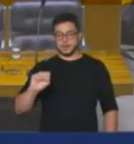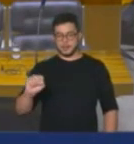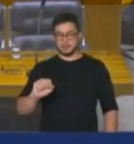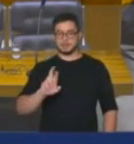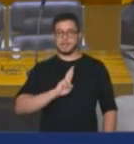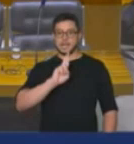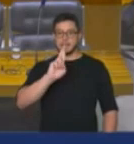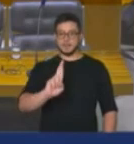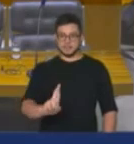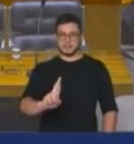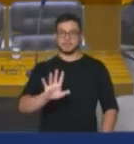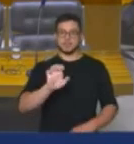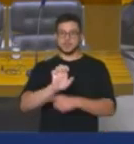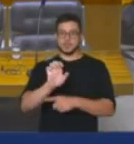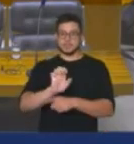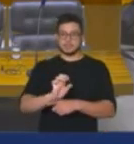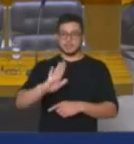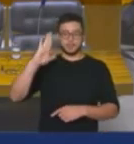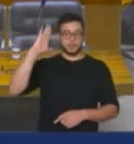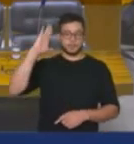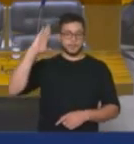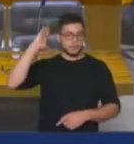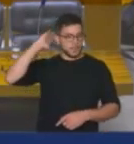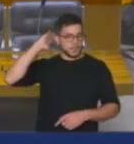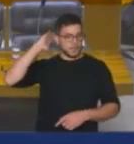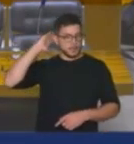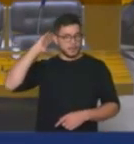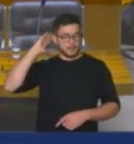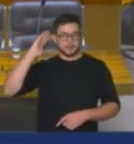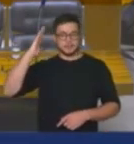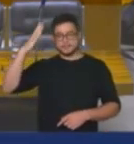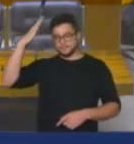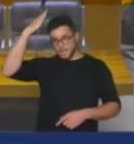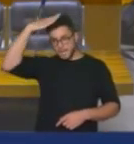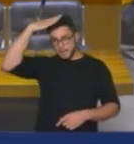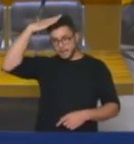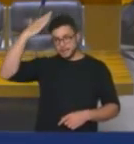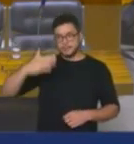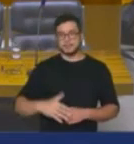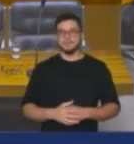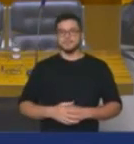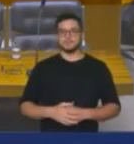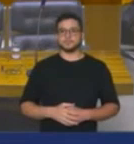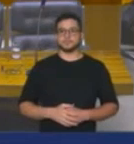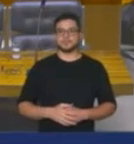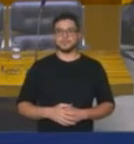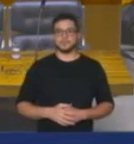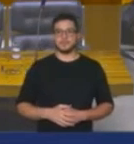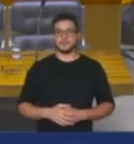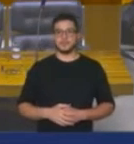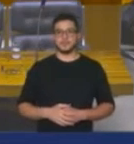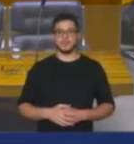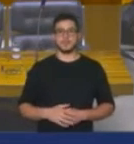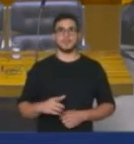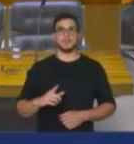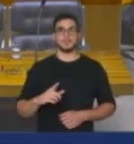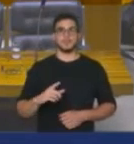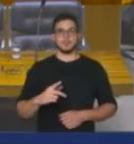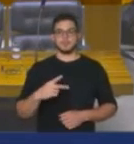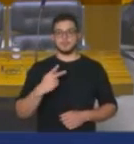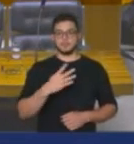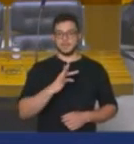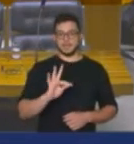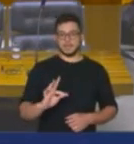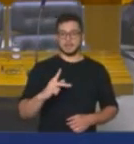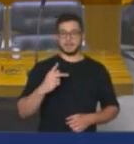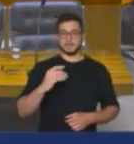do Paraná, eleito pela federação PT, PCdoB, PV, que tomará posse em virtude da